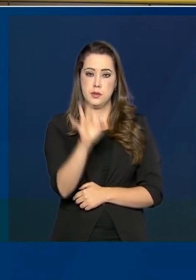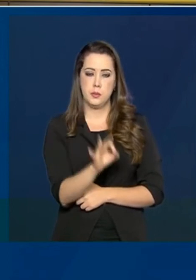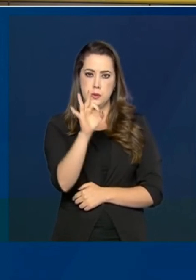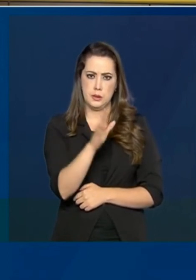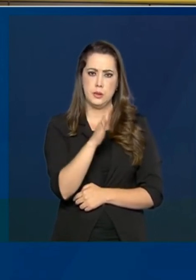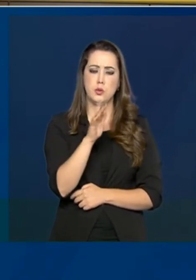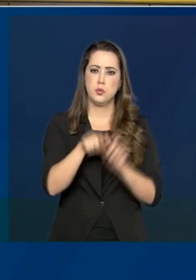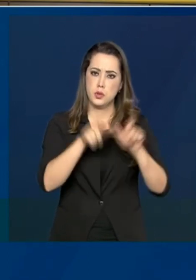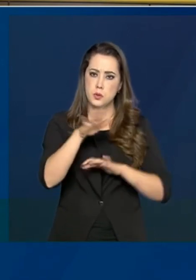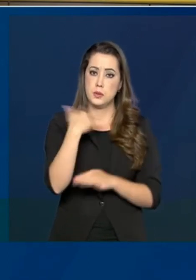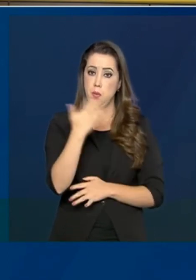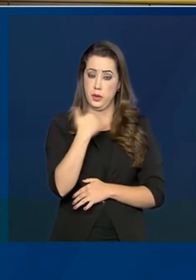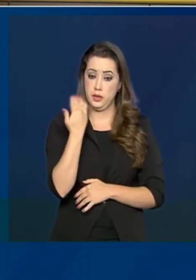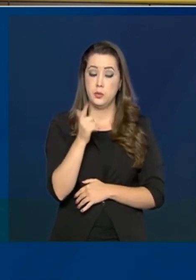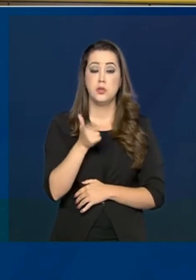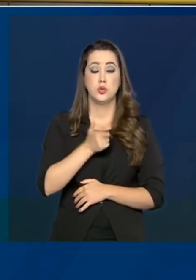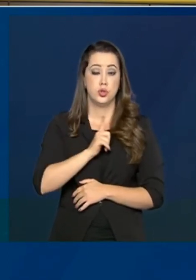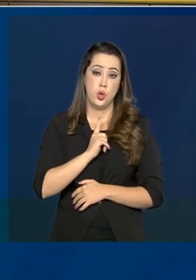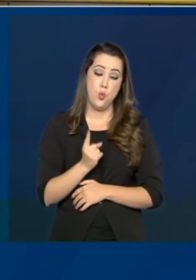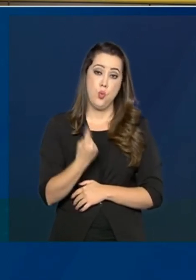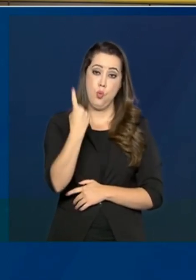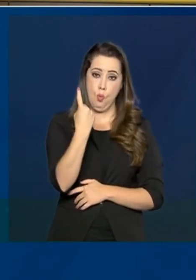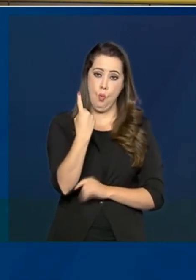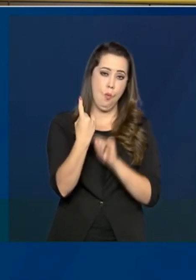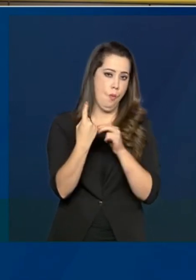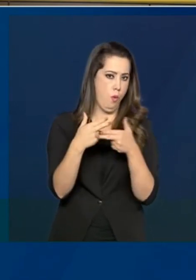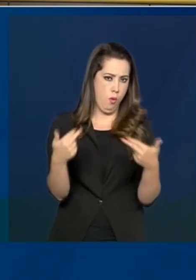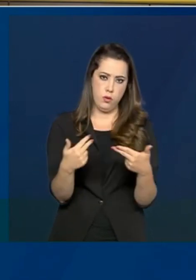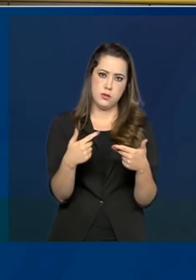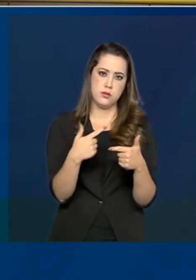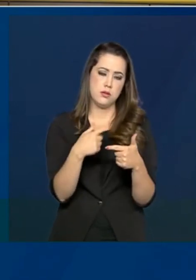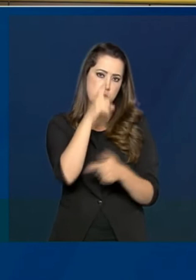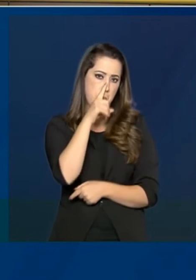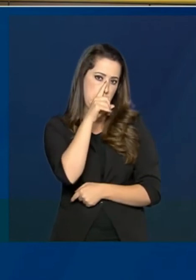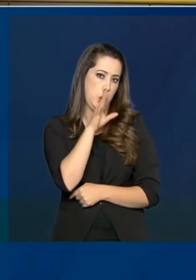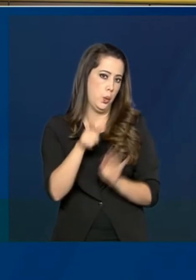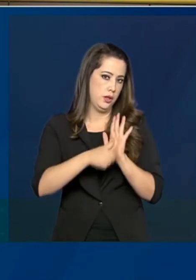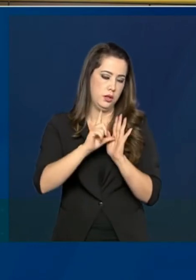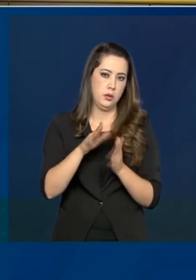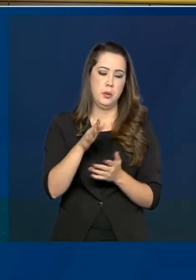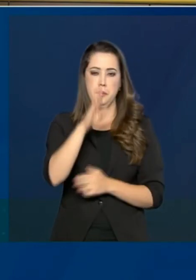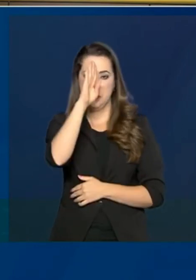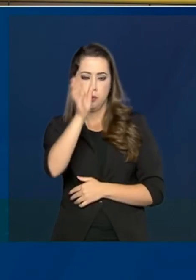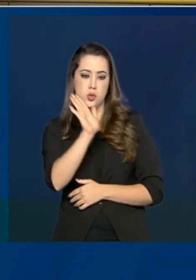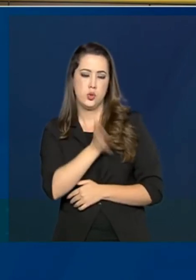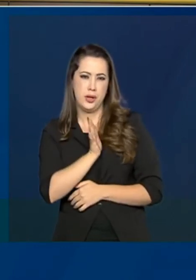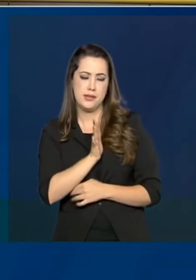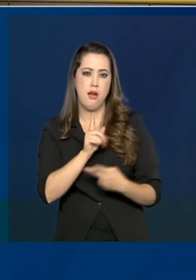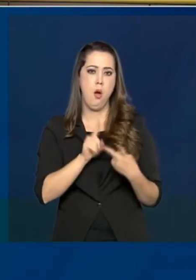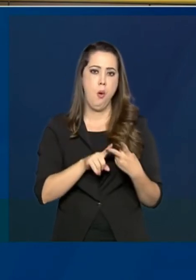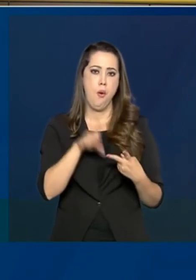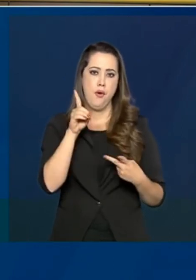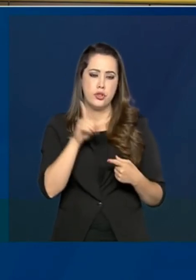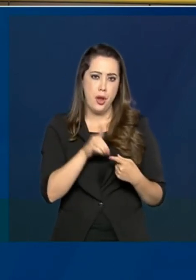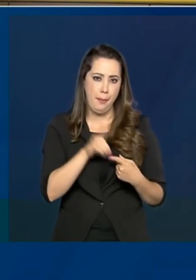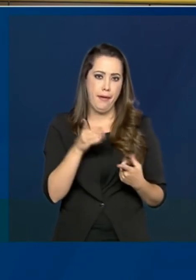por Covid no Brasil apresentavam pelo menos um fator de risco, principalmente cardiopatia, diabetes, doença renal crônica